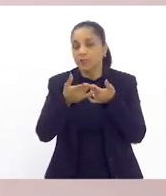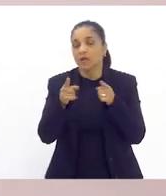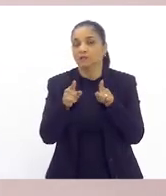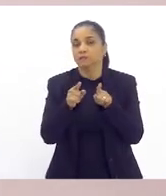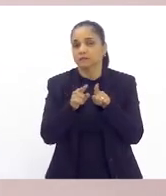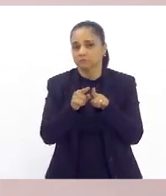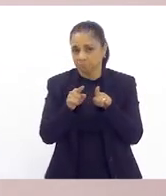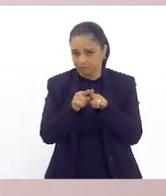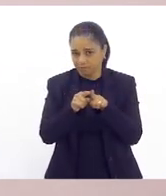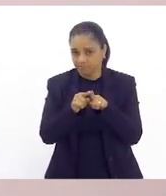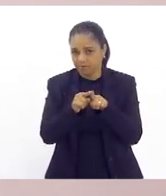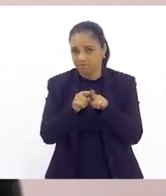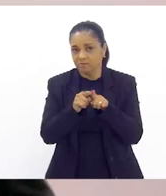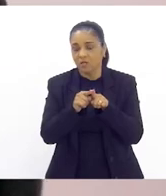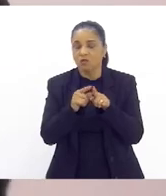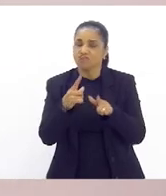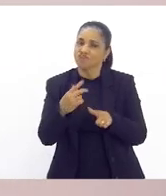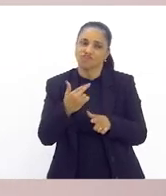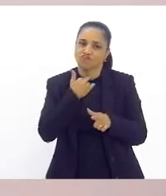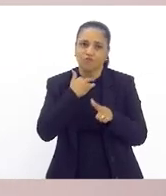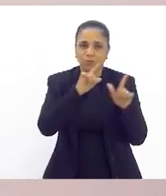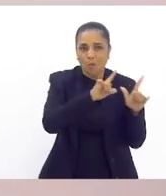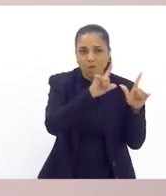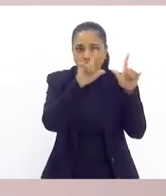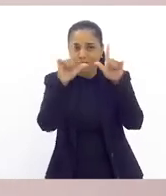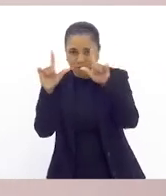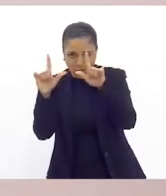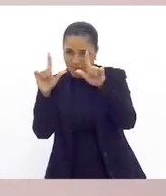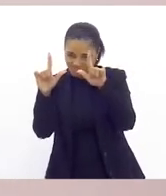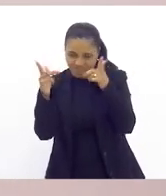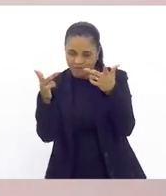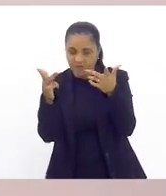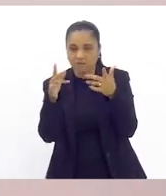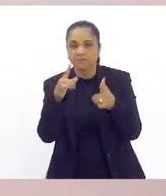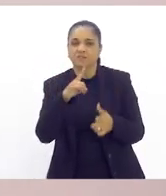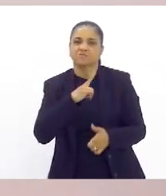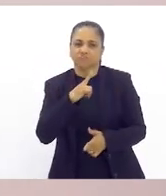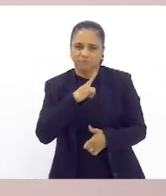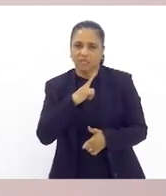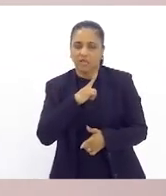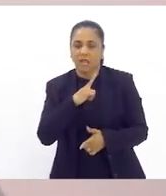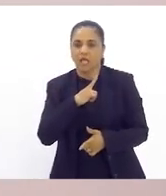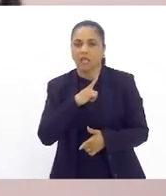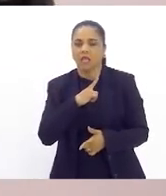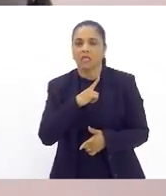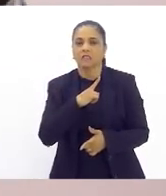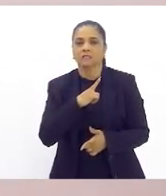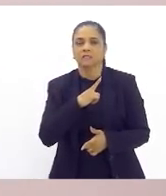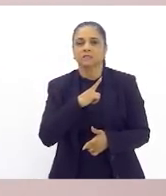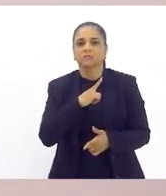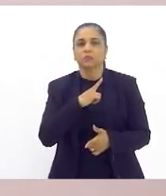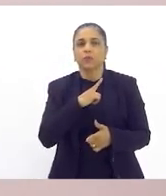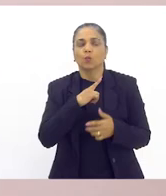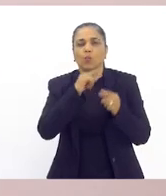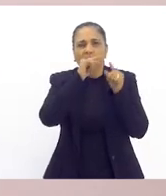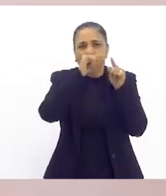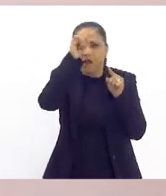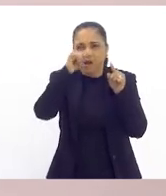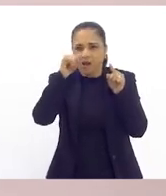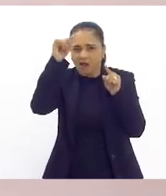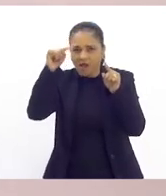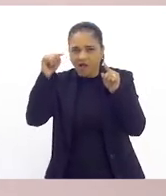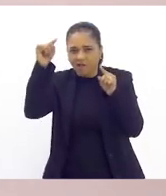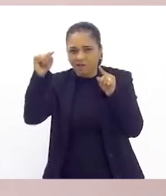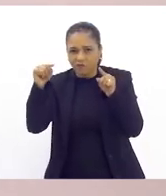a gente não pode projetar mas a gente tem um gráfico é bem lucrativo que a gente